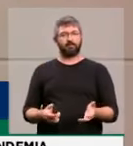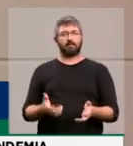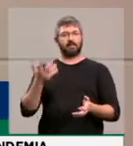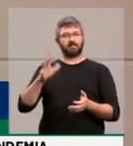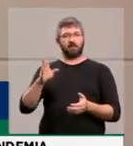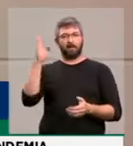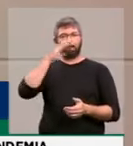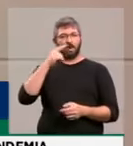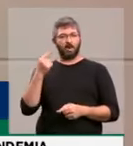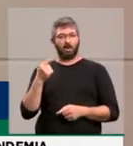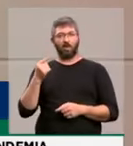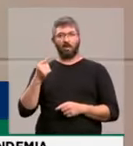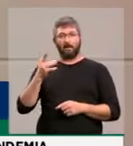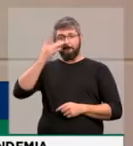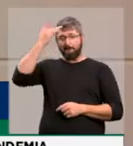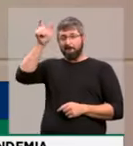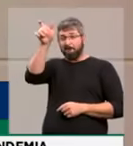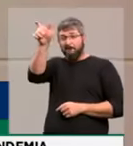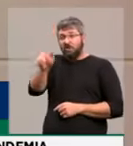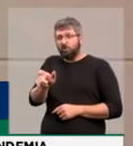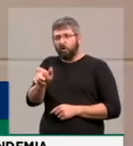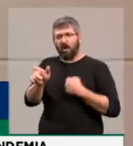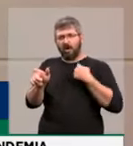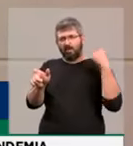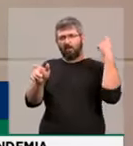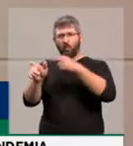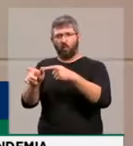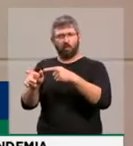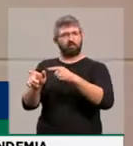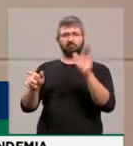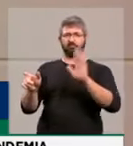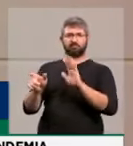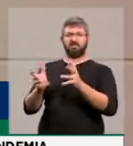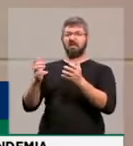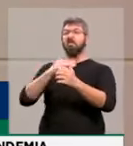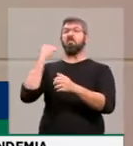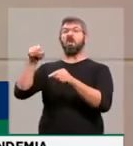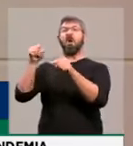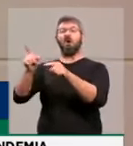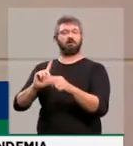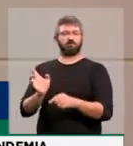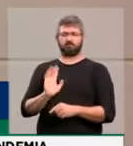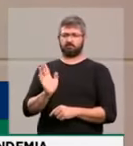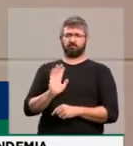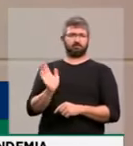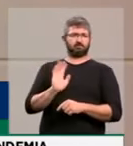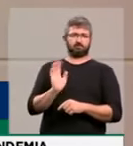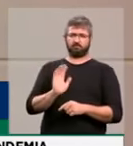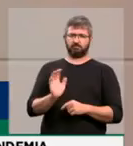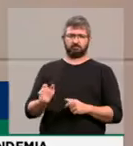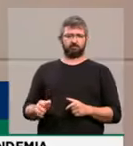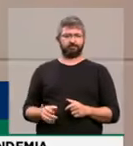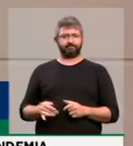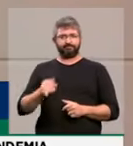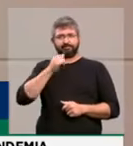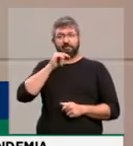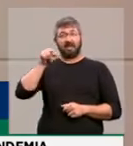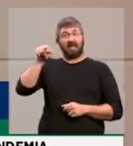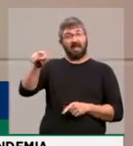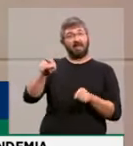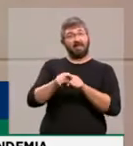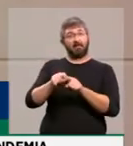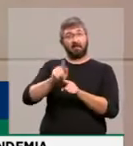o mal à pessoa dele, a sua morte, como se imagina, ou como, lamentavelmente, ele e alguns